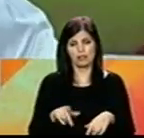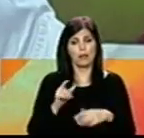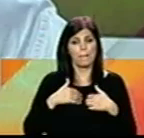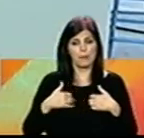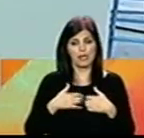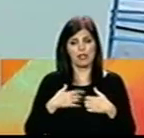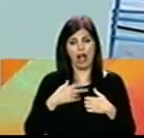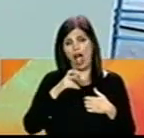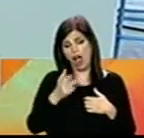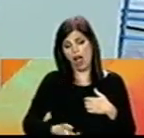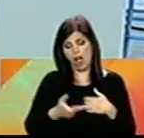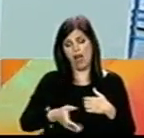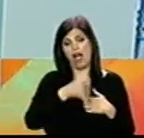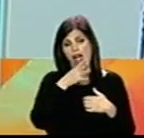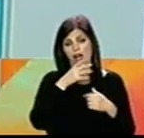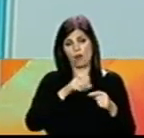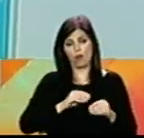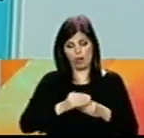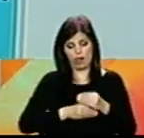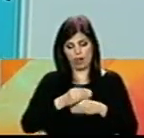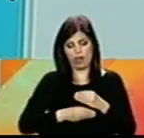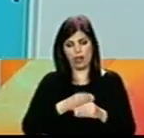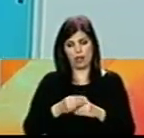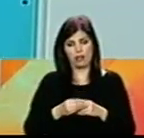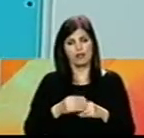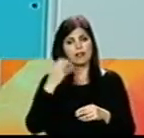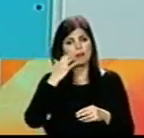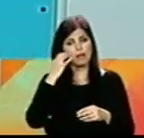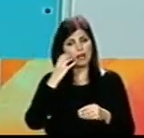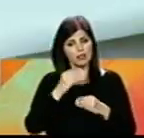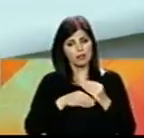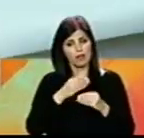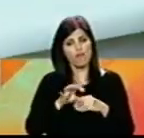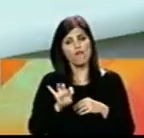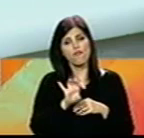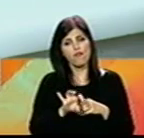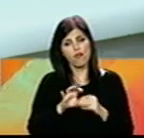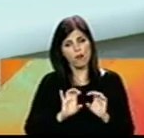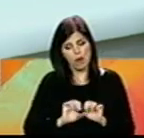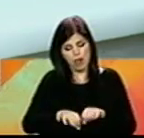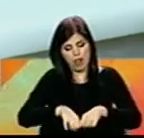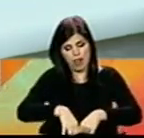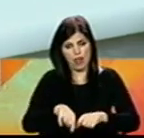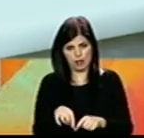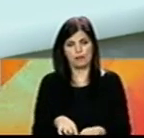foi demolhado, não é? O lombo, que nós depois enrolámos em película para ele ganhar esta forma assim cilíndrica.